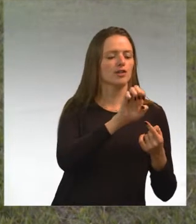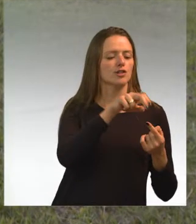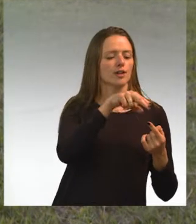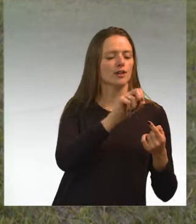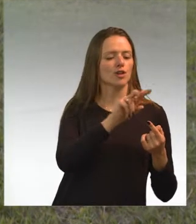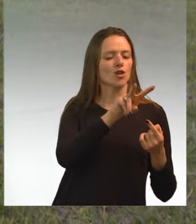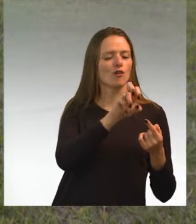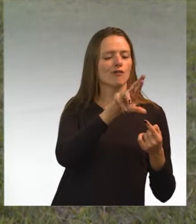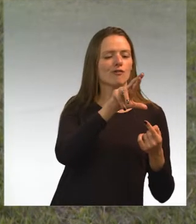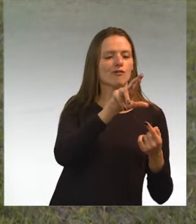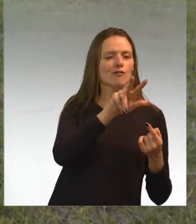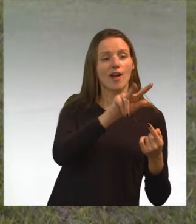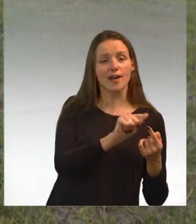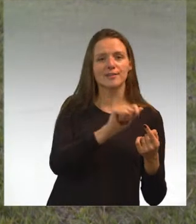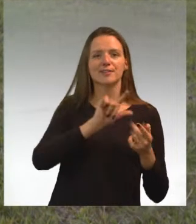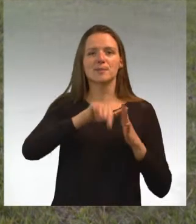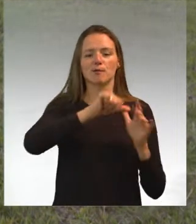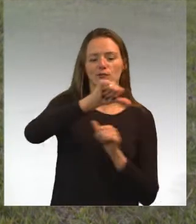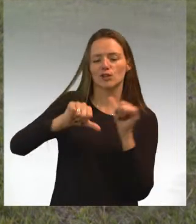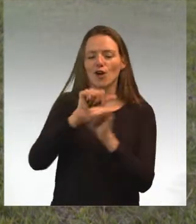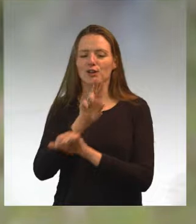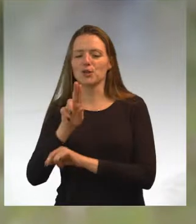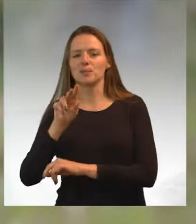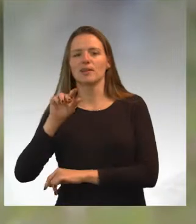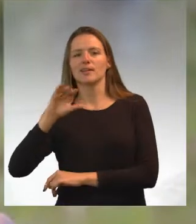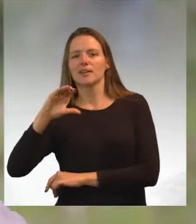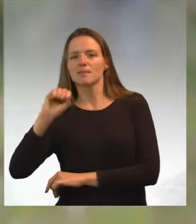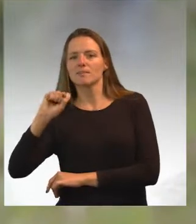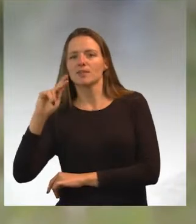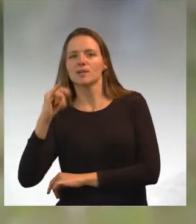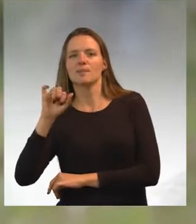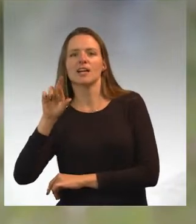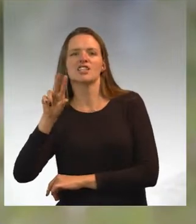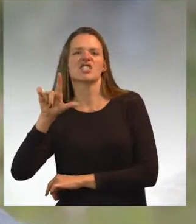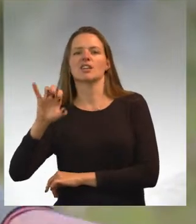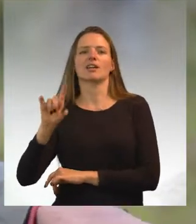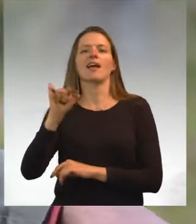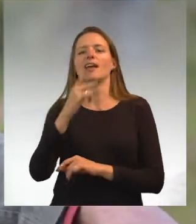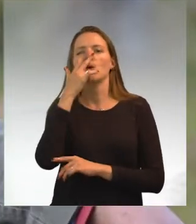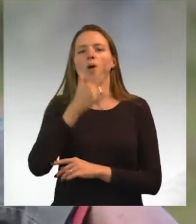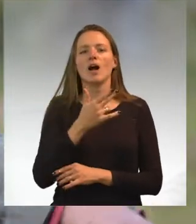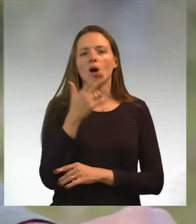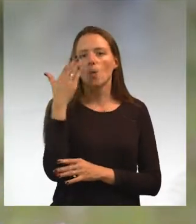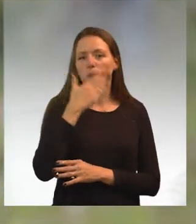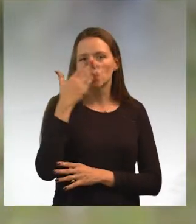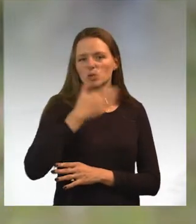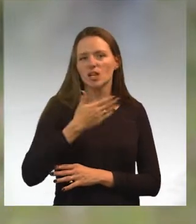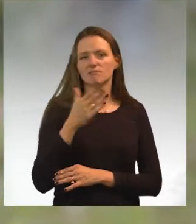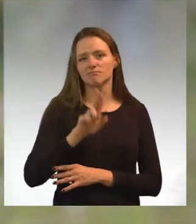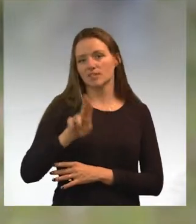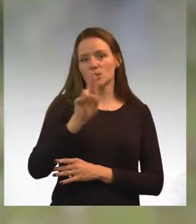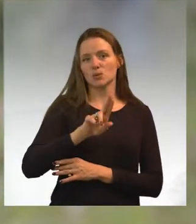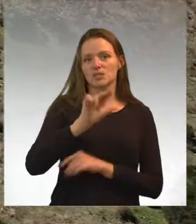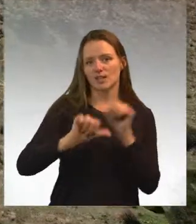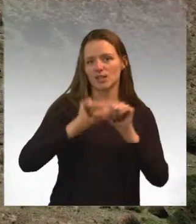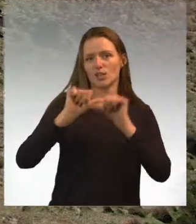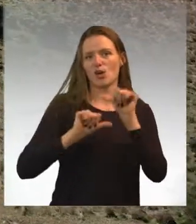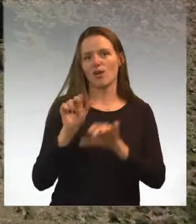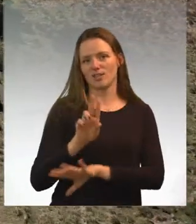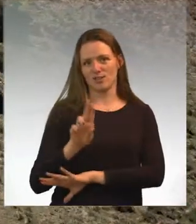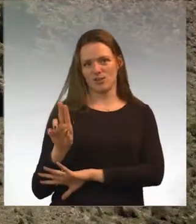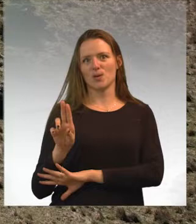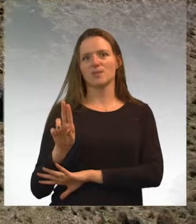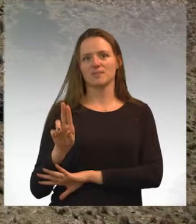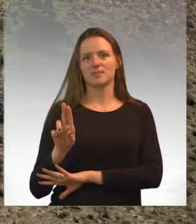a se chamar Shirley, né? É como uma prostituta que muda de nome. E os nativos aqui não falam